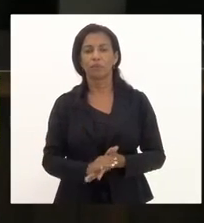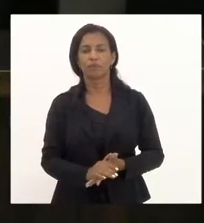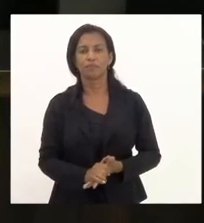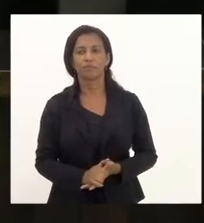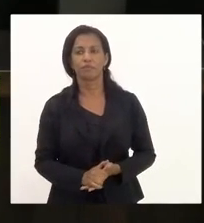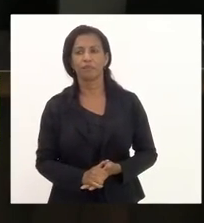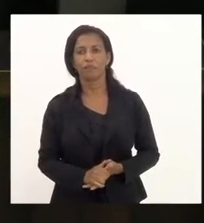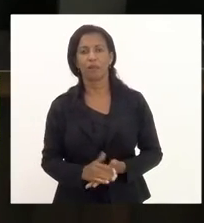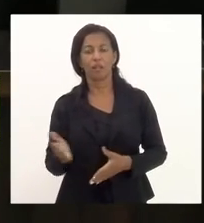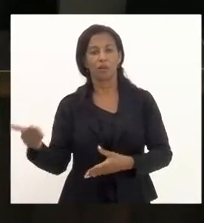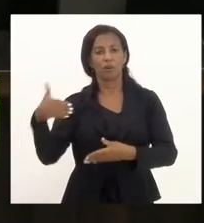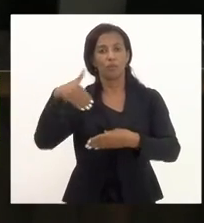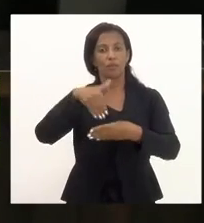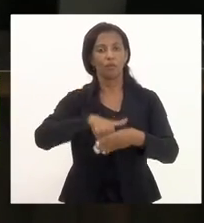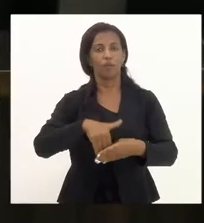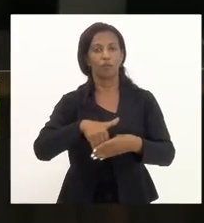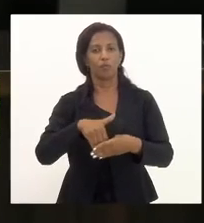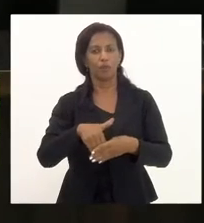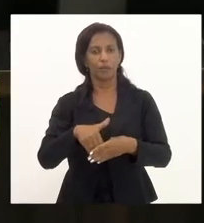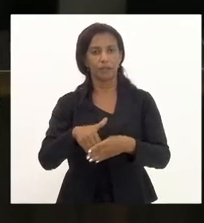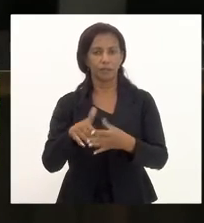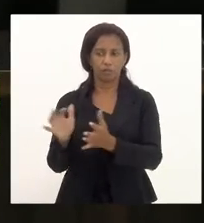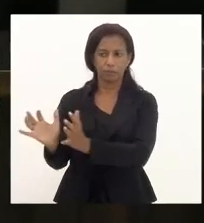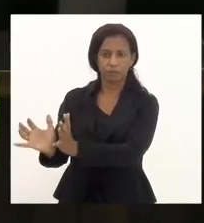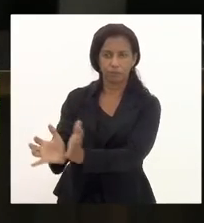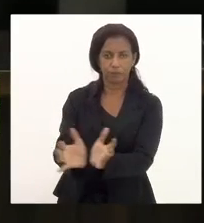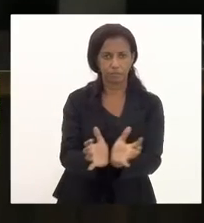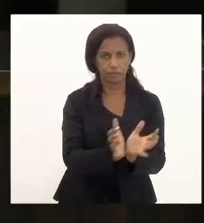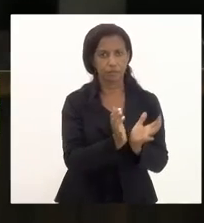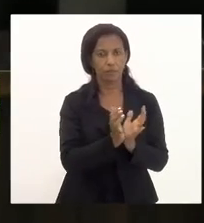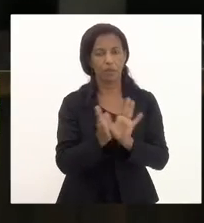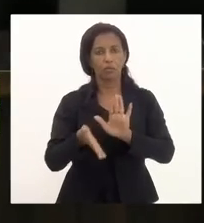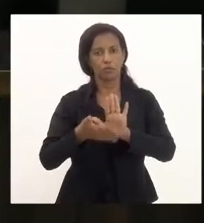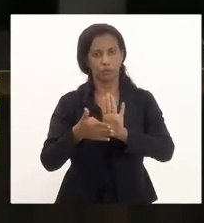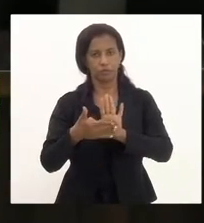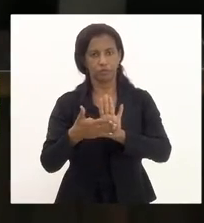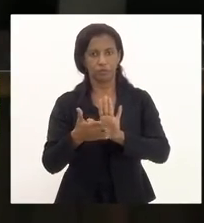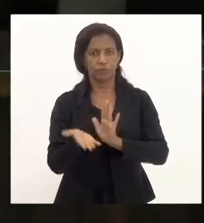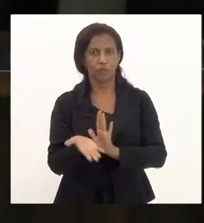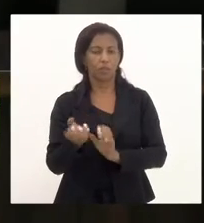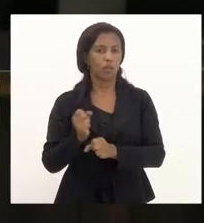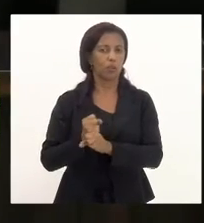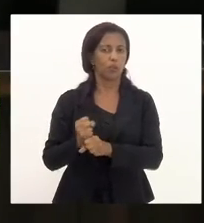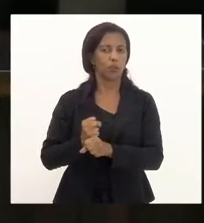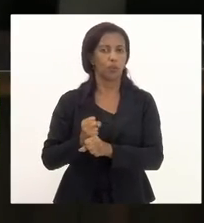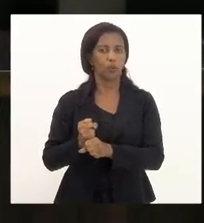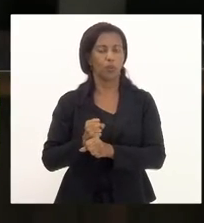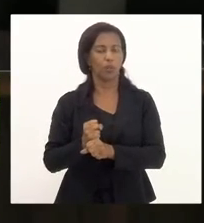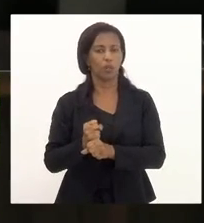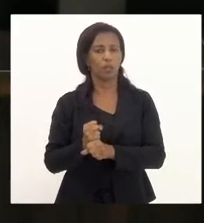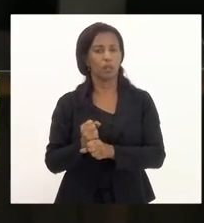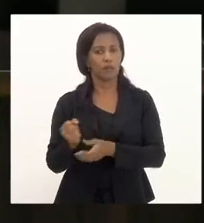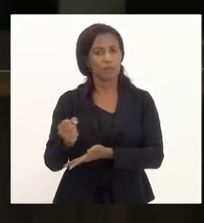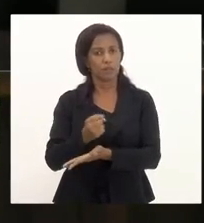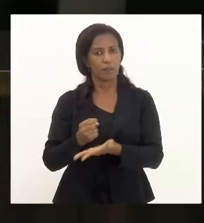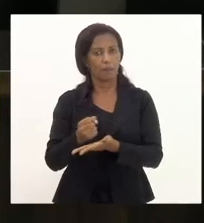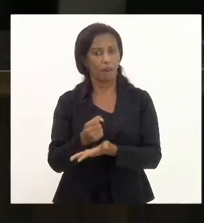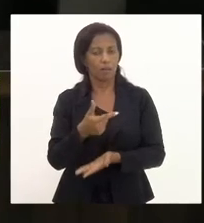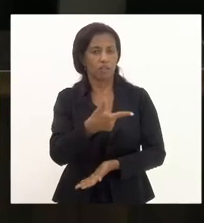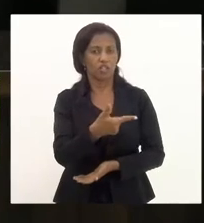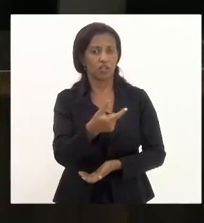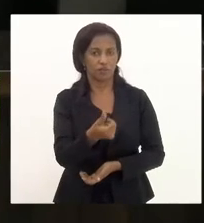em votação pelas condições dos seus pareceres que o ano será o ano base de